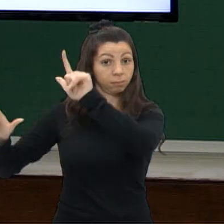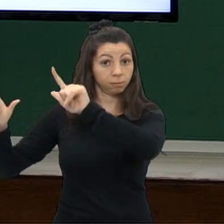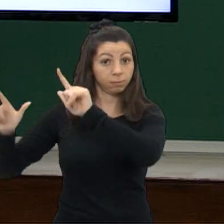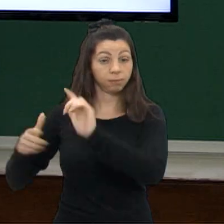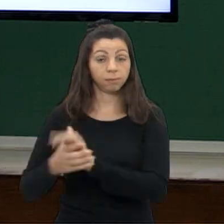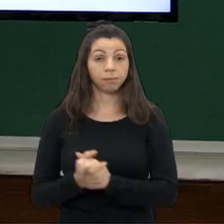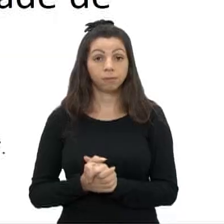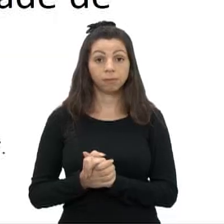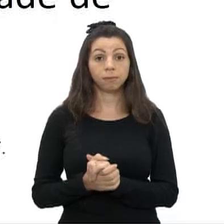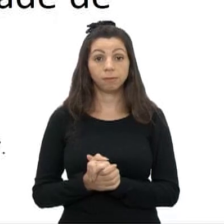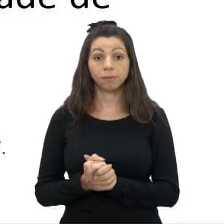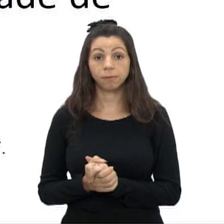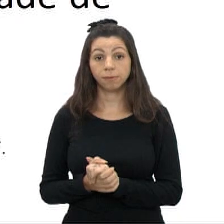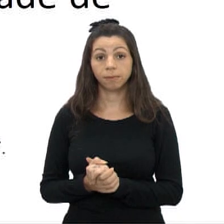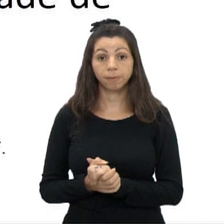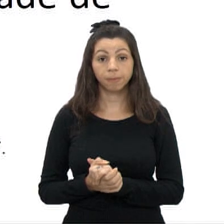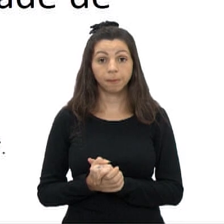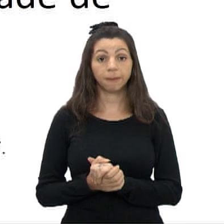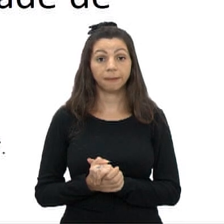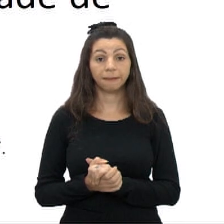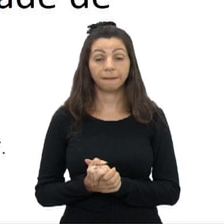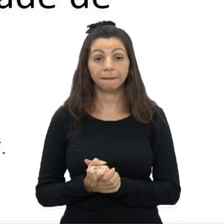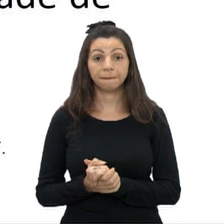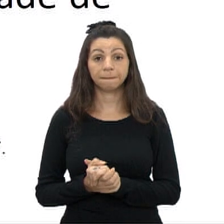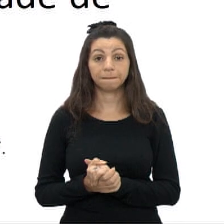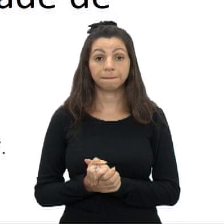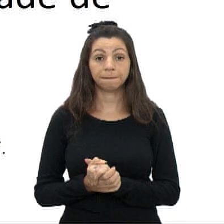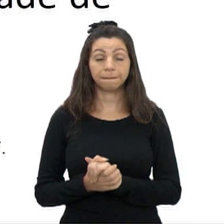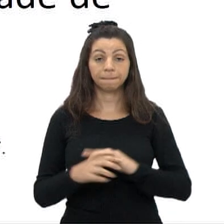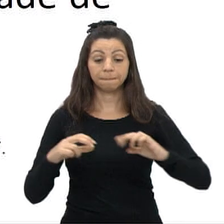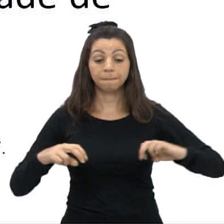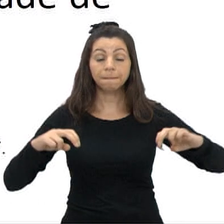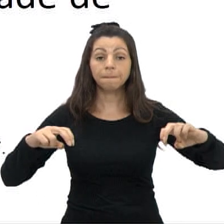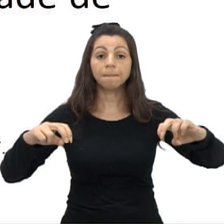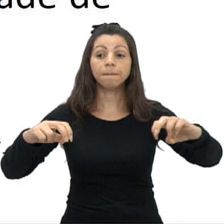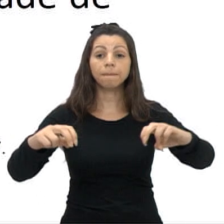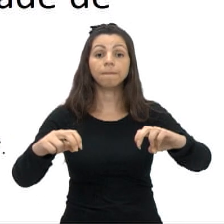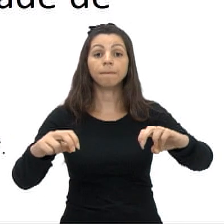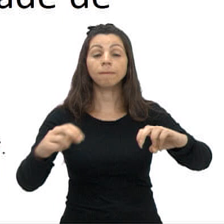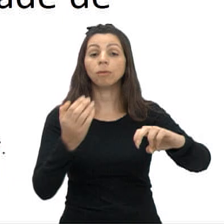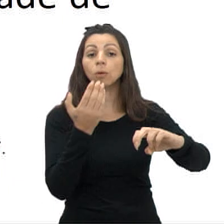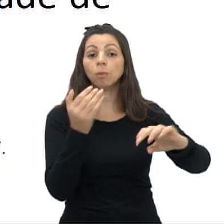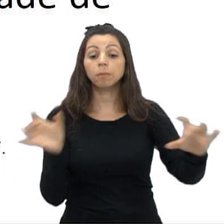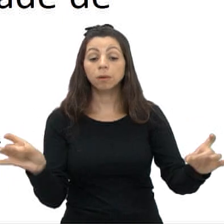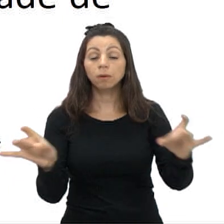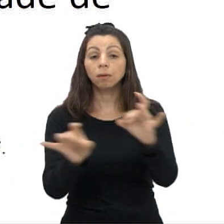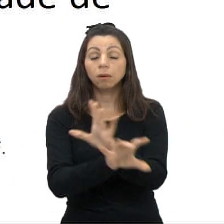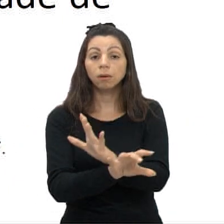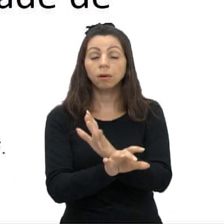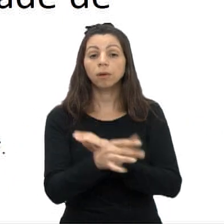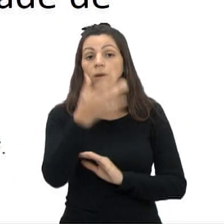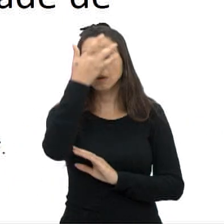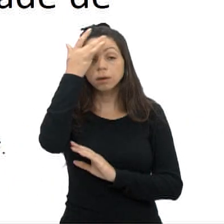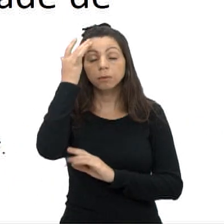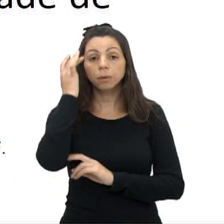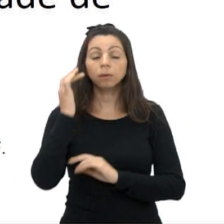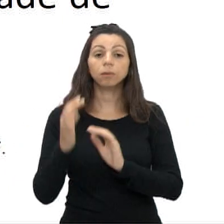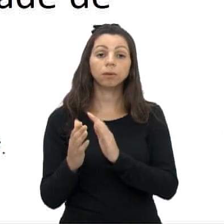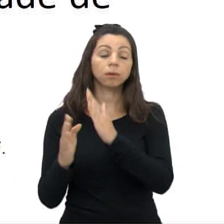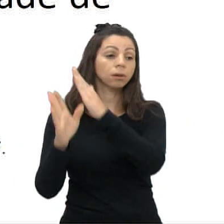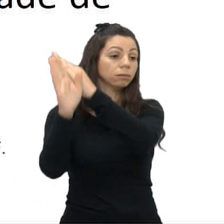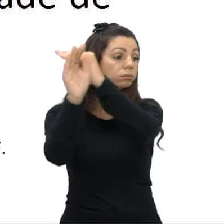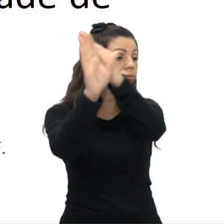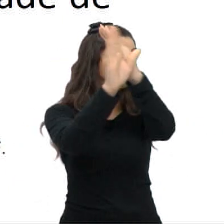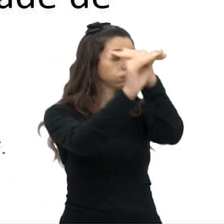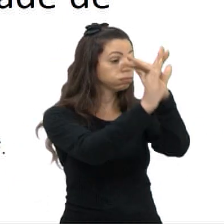Siga comigo no texto. O jantar acabou e as pessoas ficaram vagando pelo